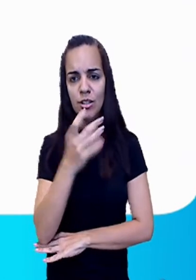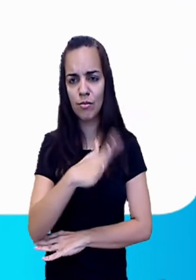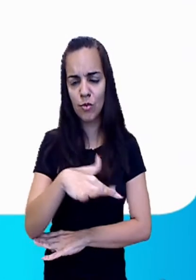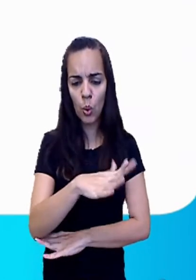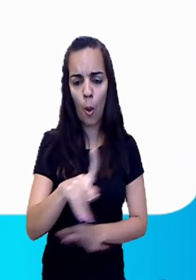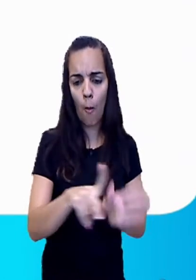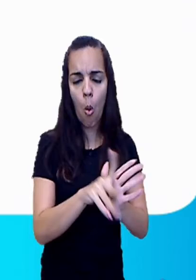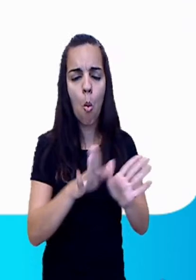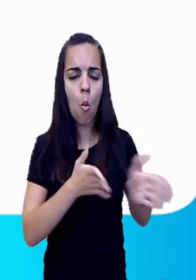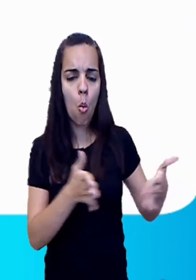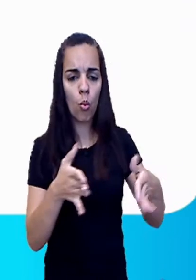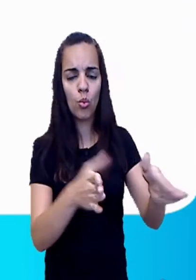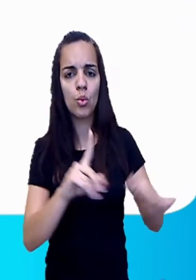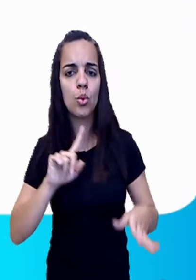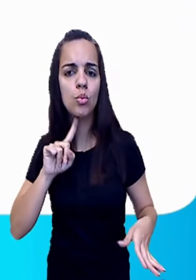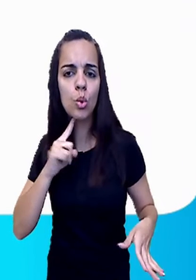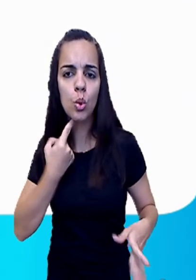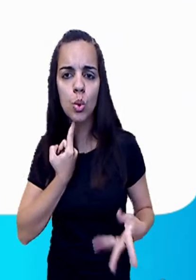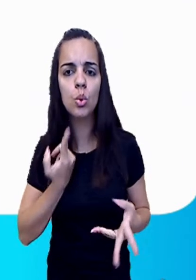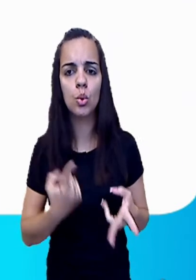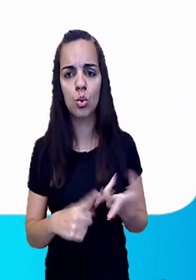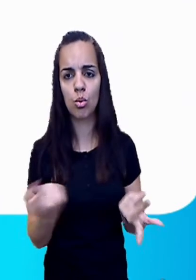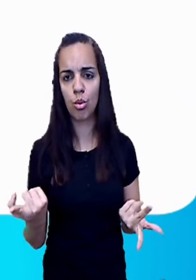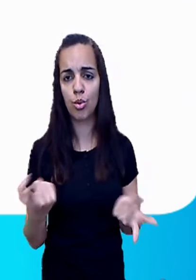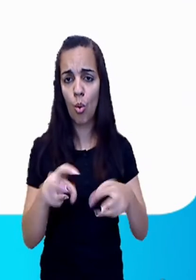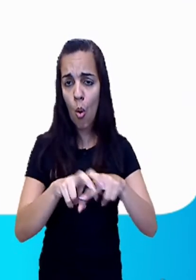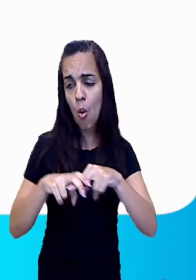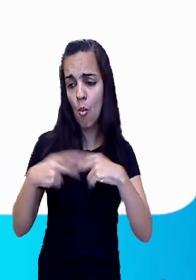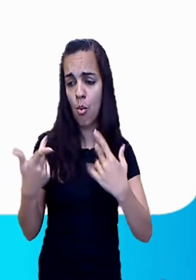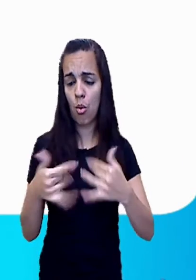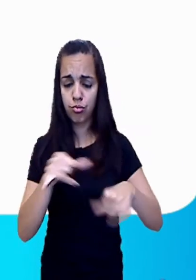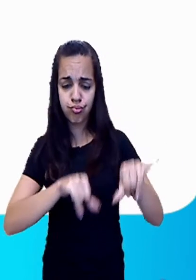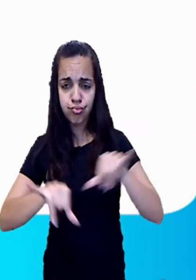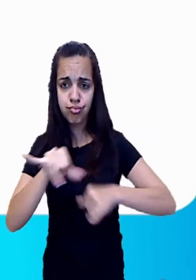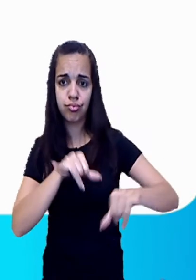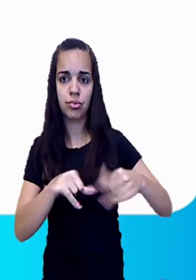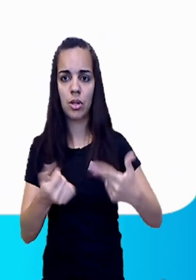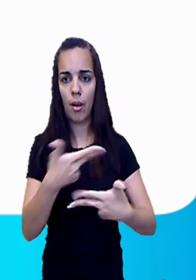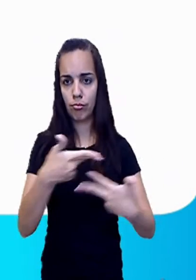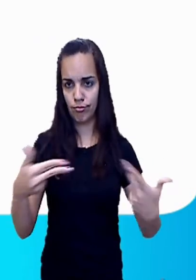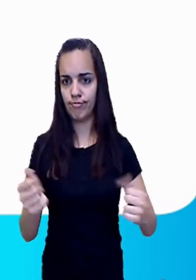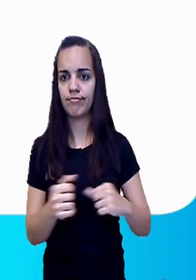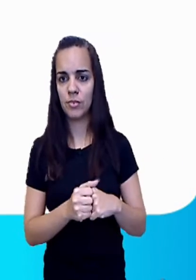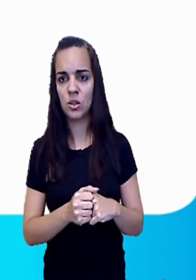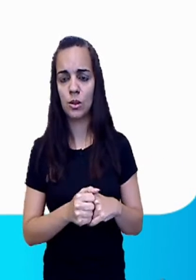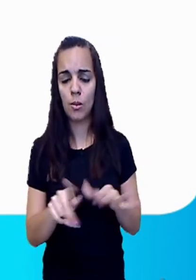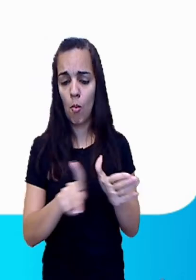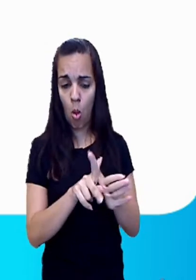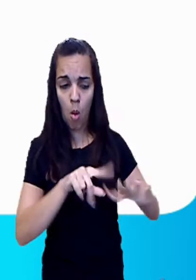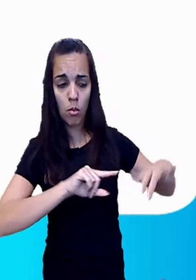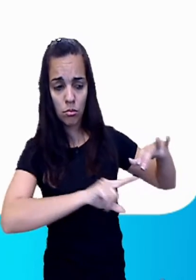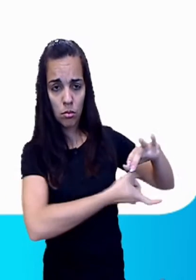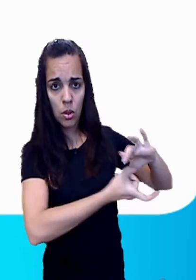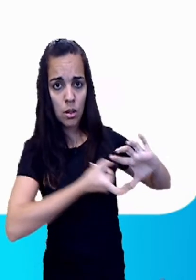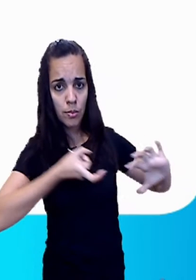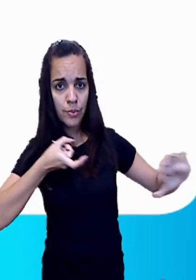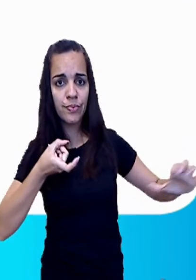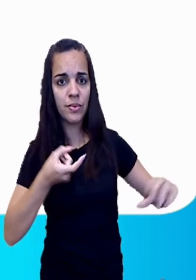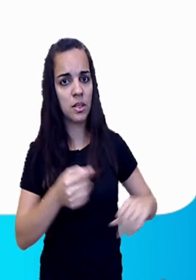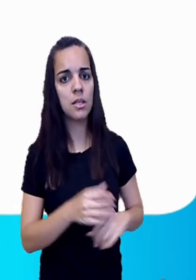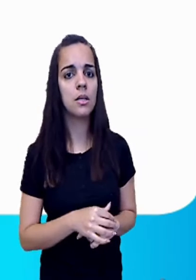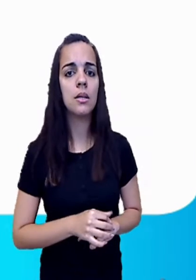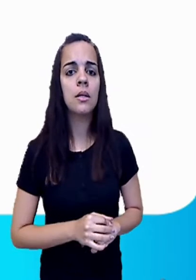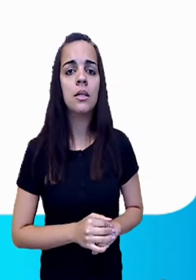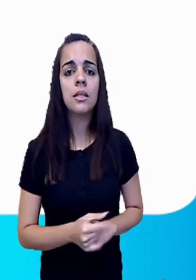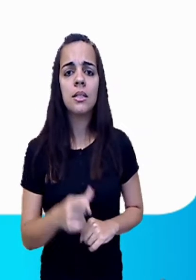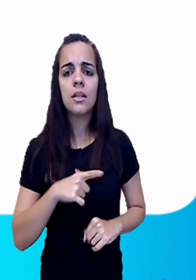elementos químicos oriundos da mineração. Claro, né? Se é tóxico, vai matar a vida de animais